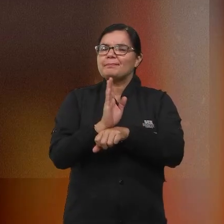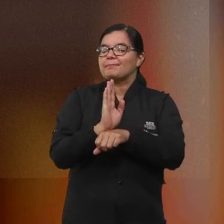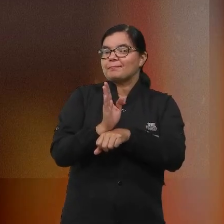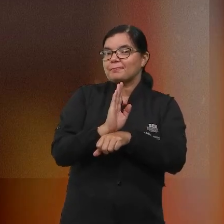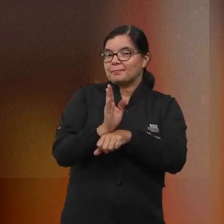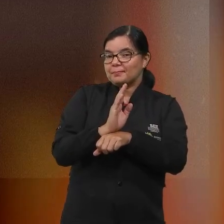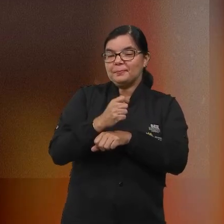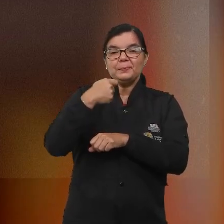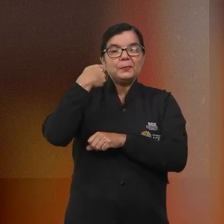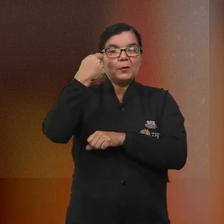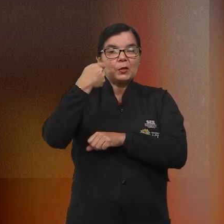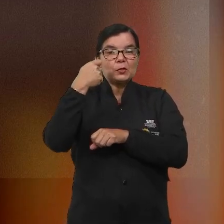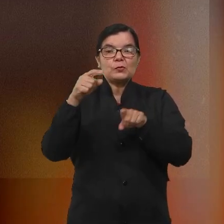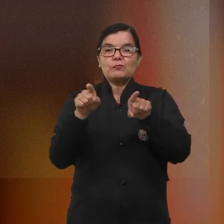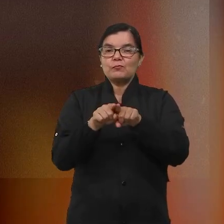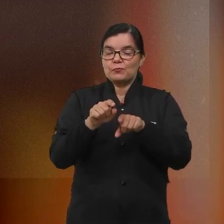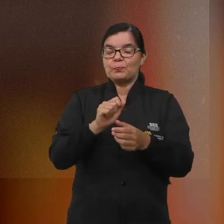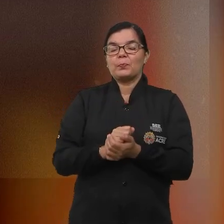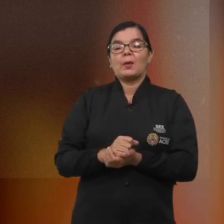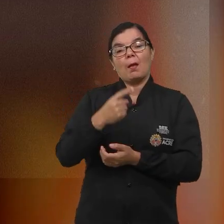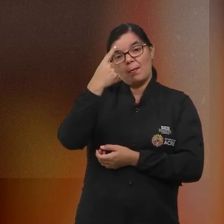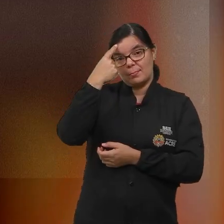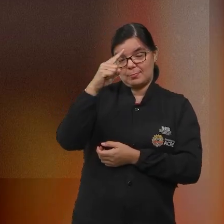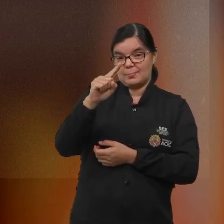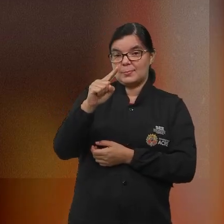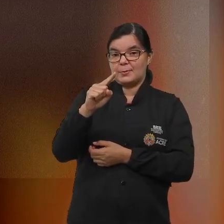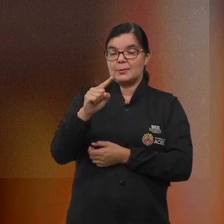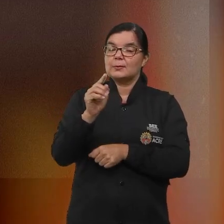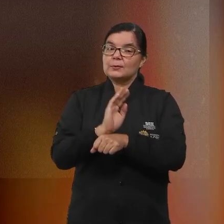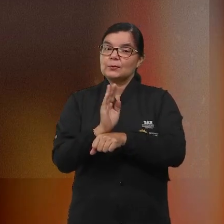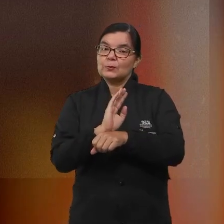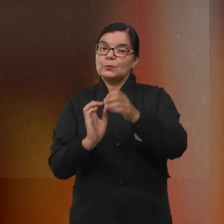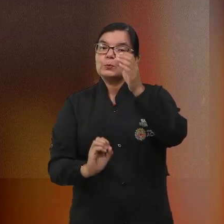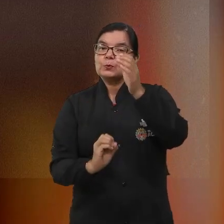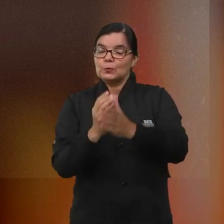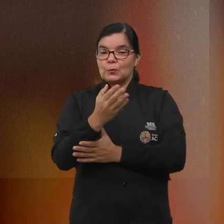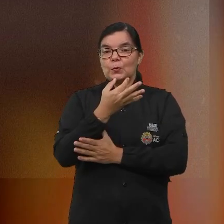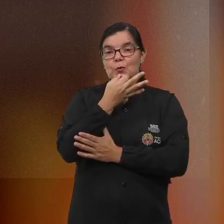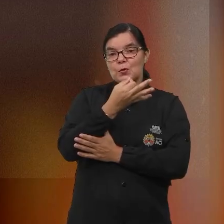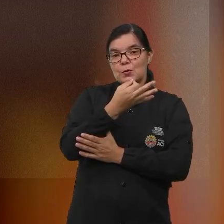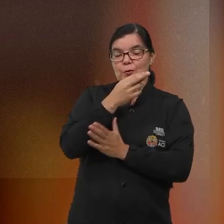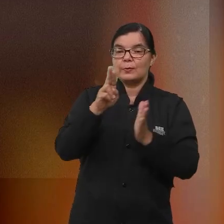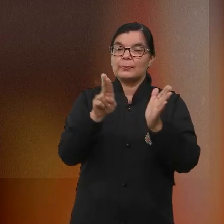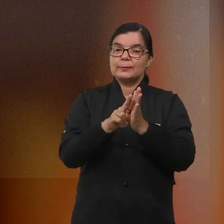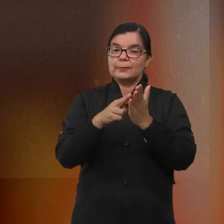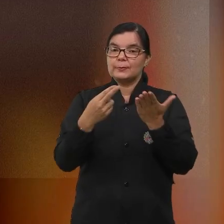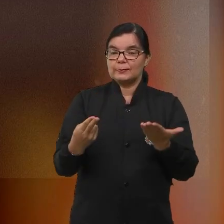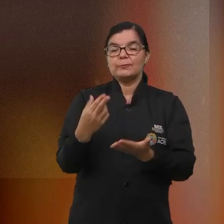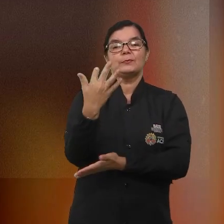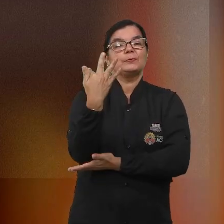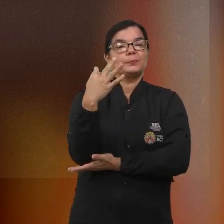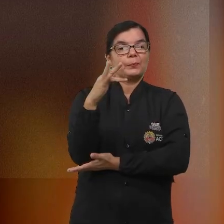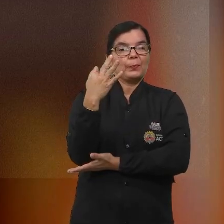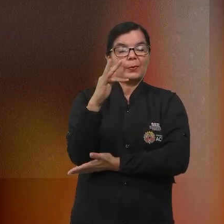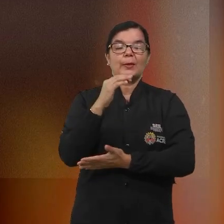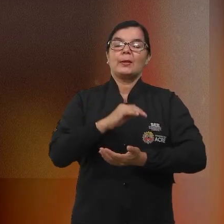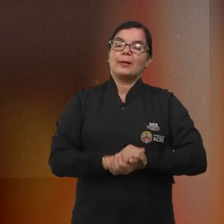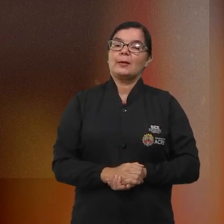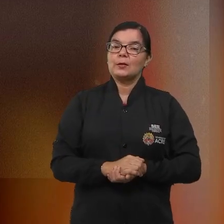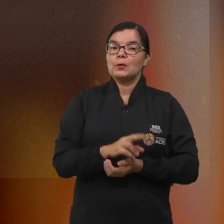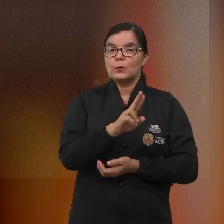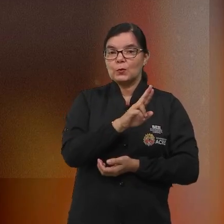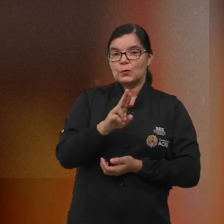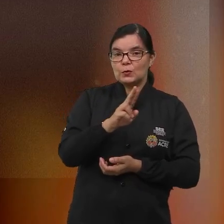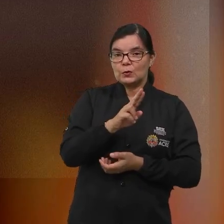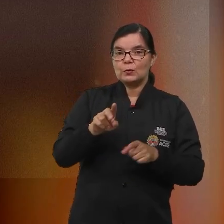de autor, né? A ideia desse tipo de cinema surgiu com os críticos da revista francesa, era uma revista francesa